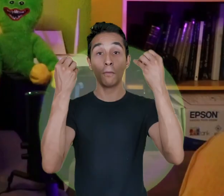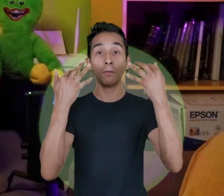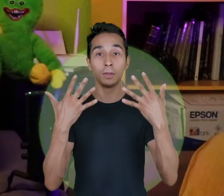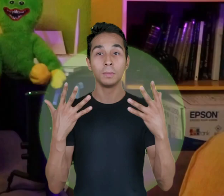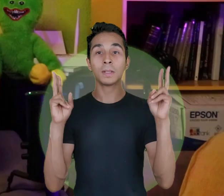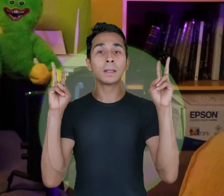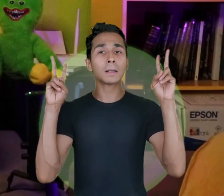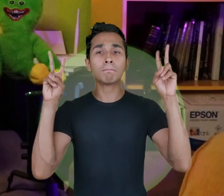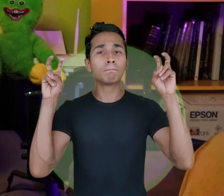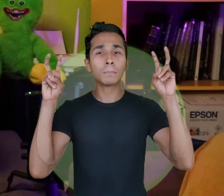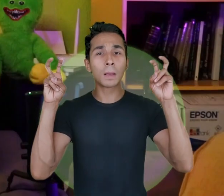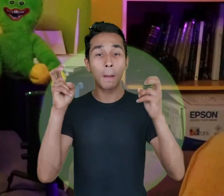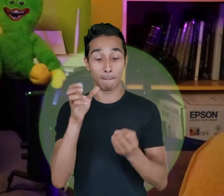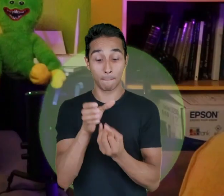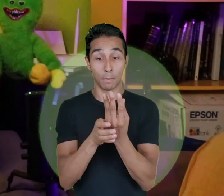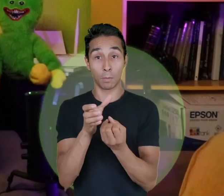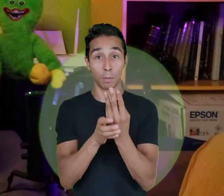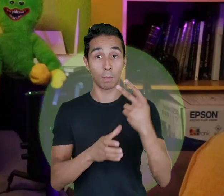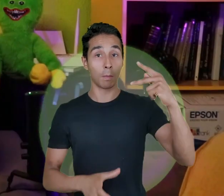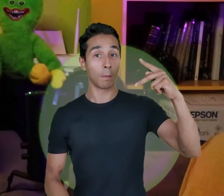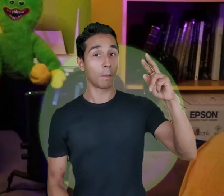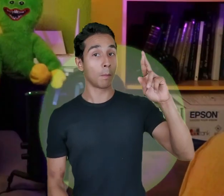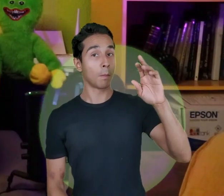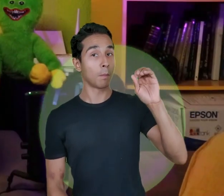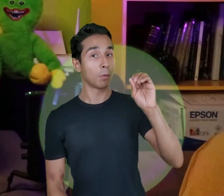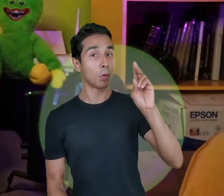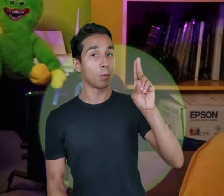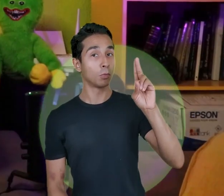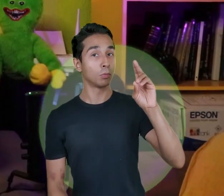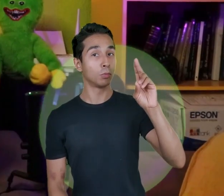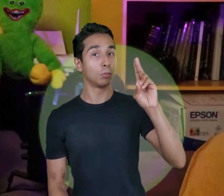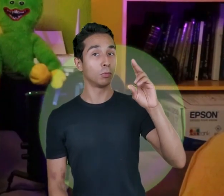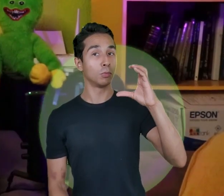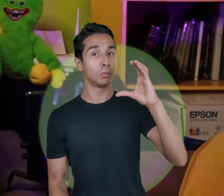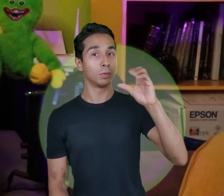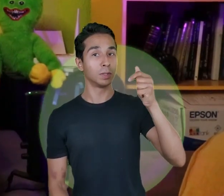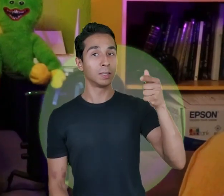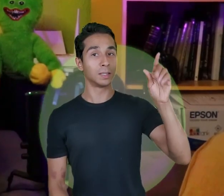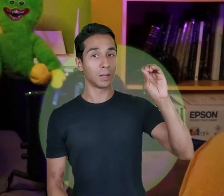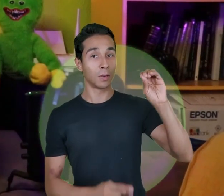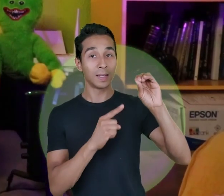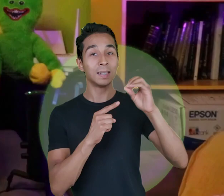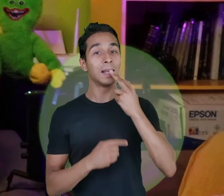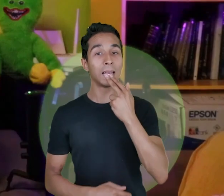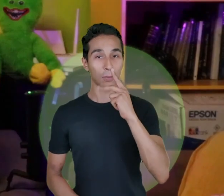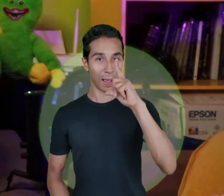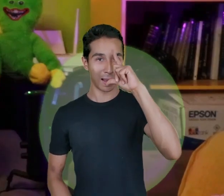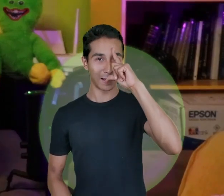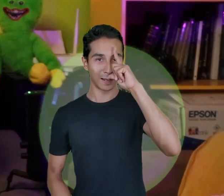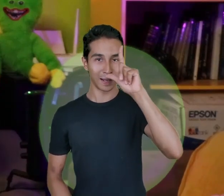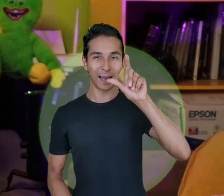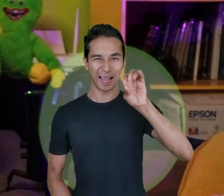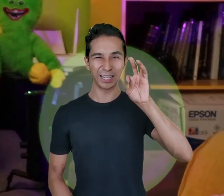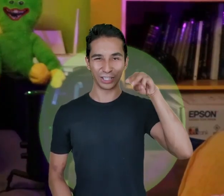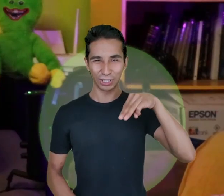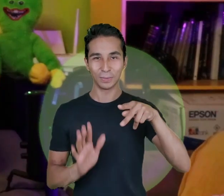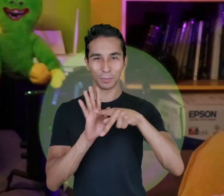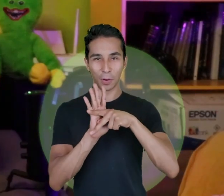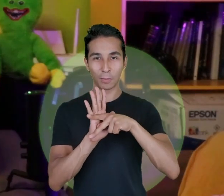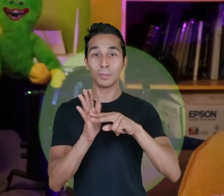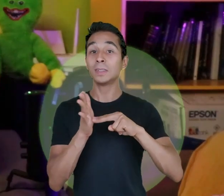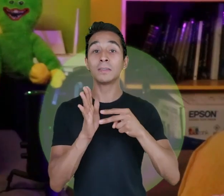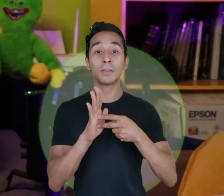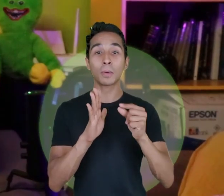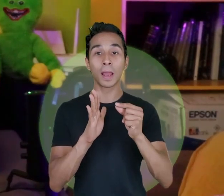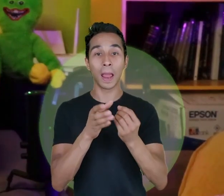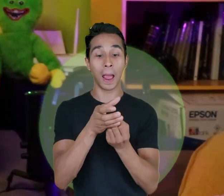E aí a gente começa a pensar na palavra, né, que vem do latim e significa fazer aparecer. Então muitas vezes a produção cultural ela